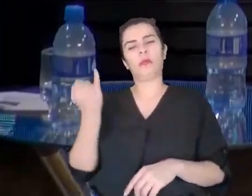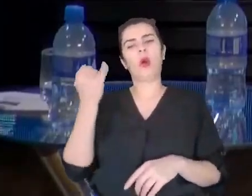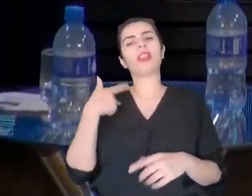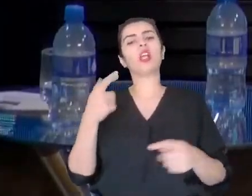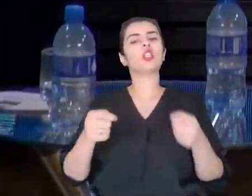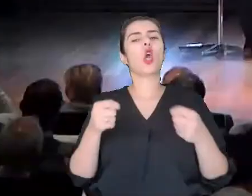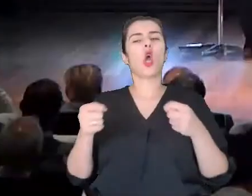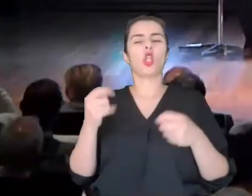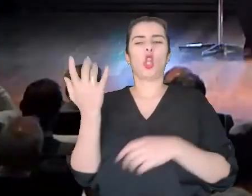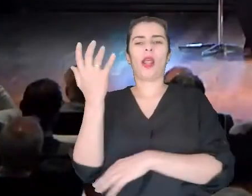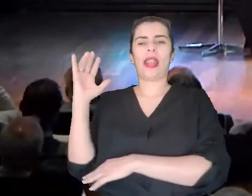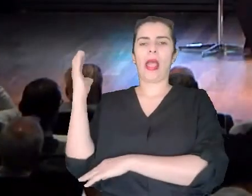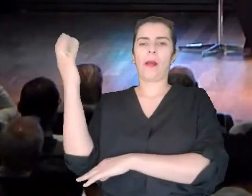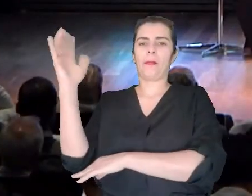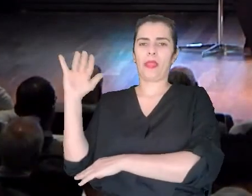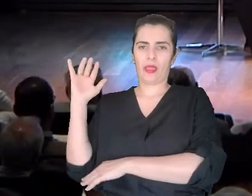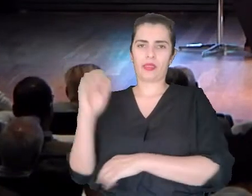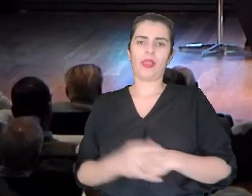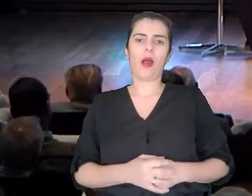ambientais.